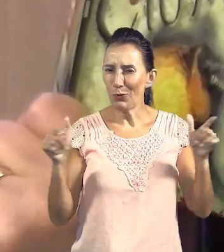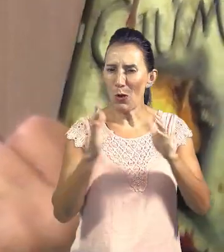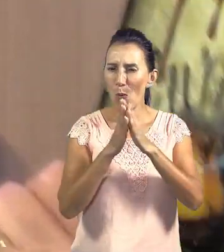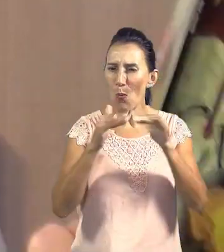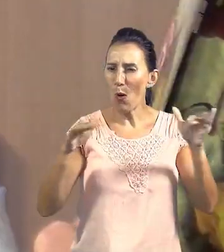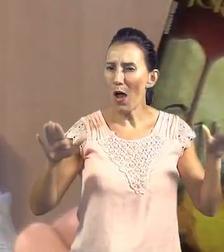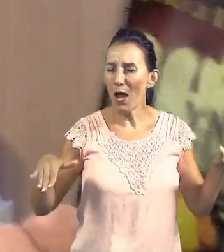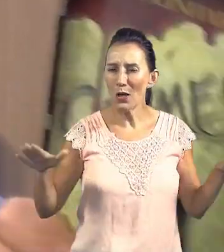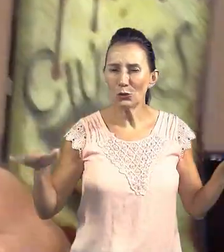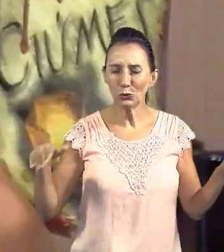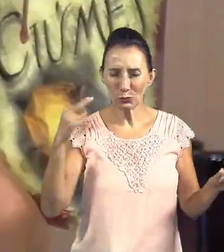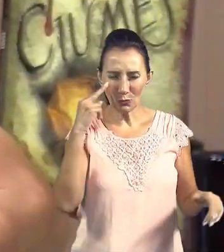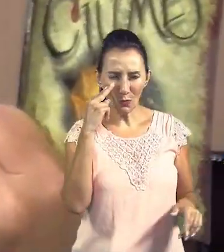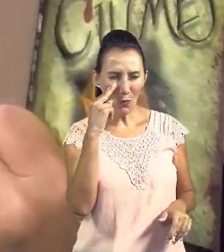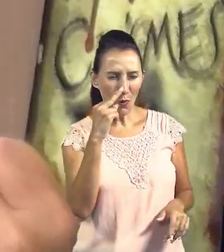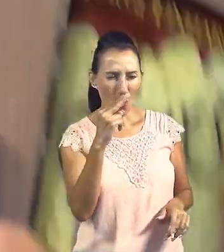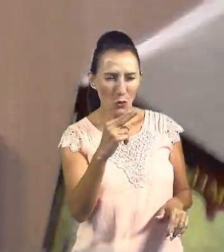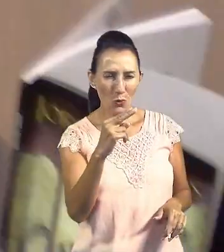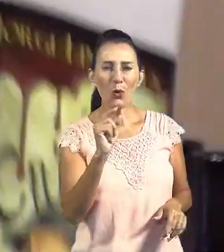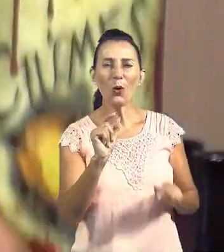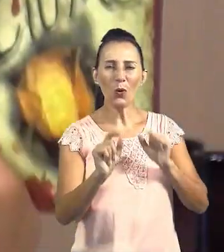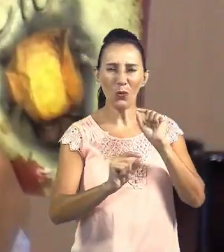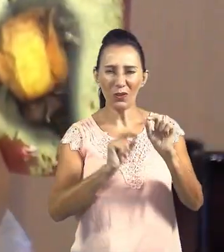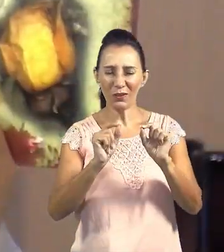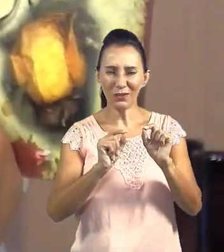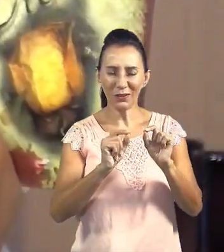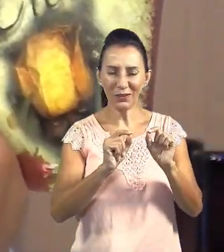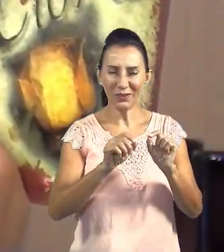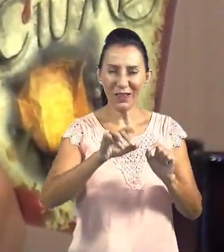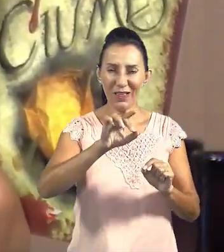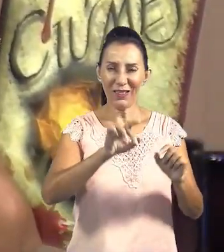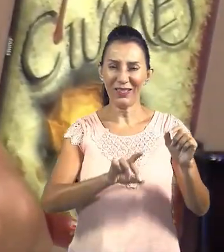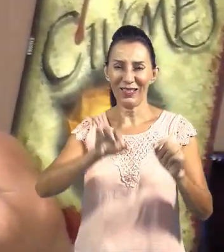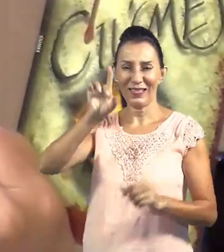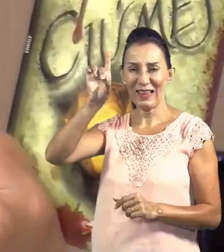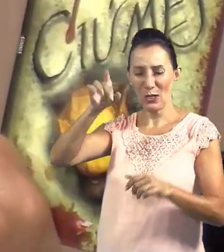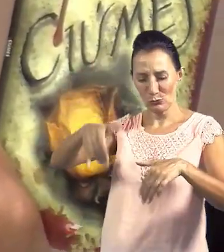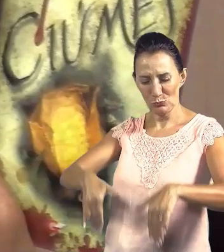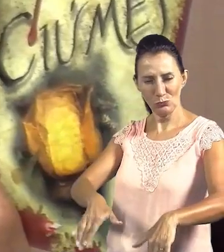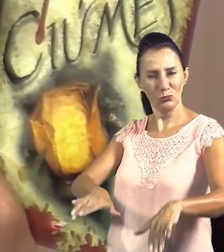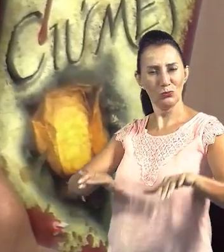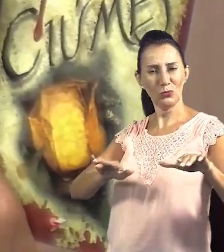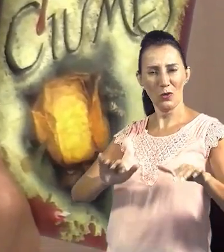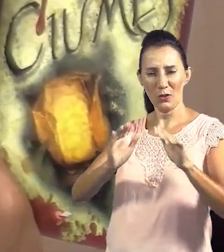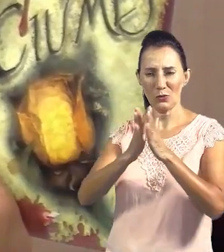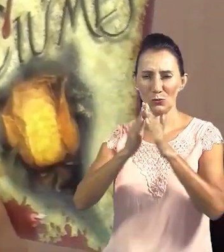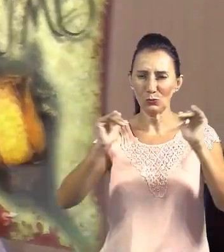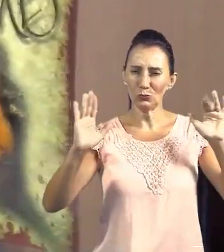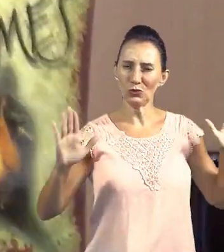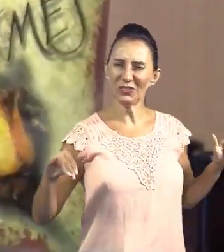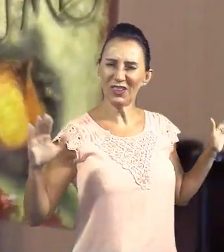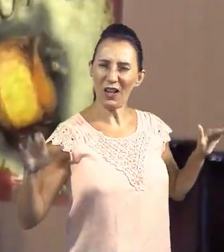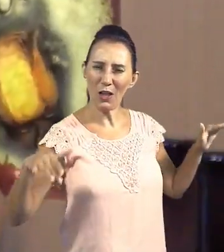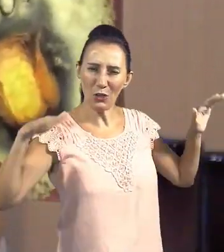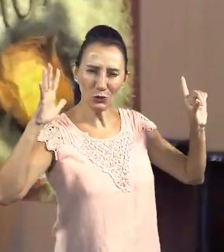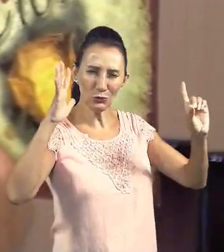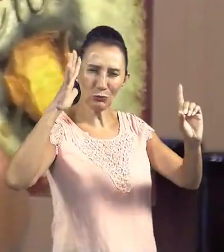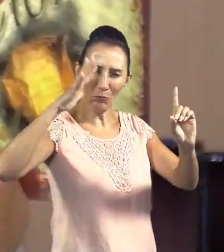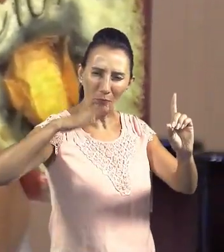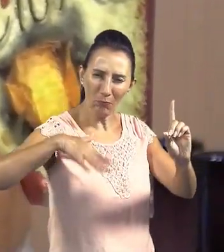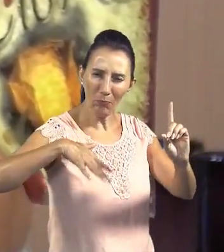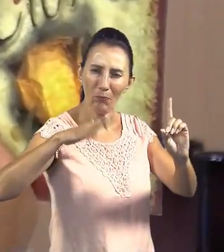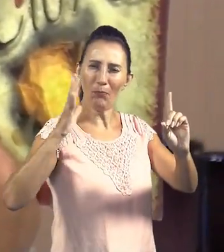Ele viu, ele olhou e viu Deus sendo adorado e os seus anjos